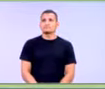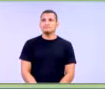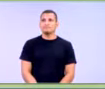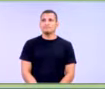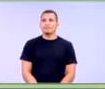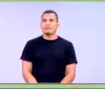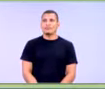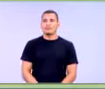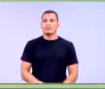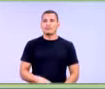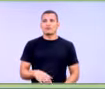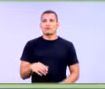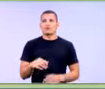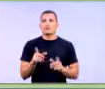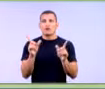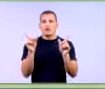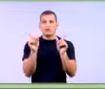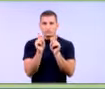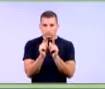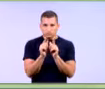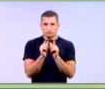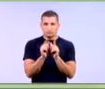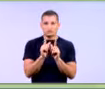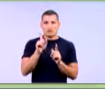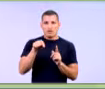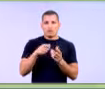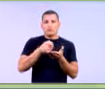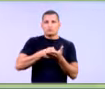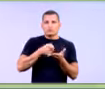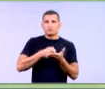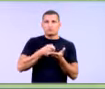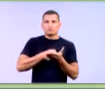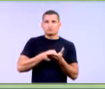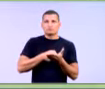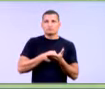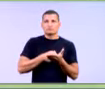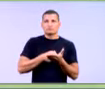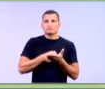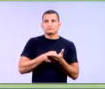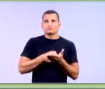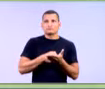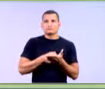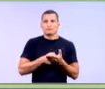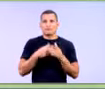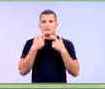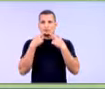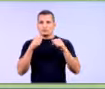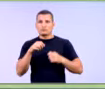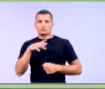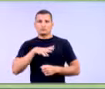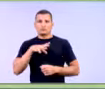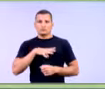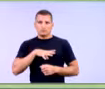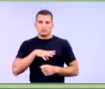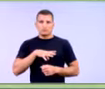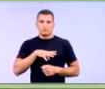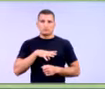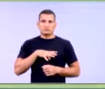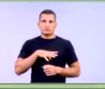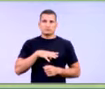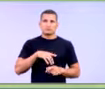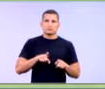O resumo, ele é um elemento obrigatório, tanto na língua portuguesa, como também